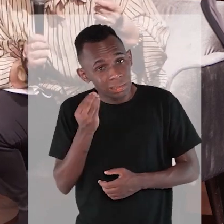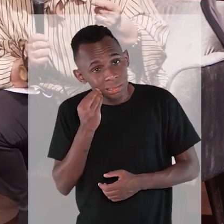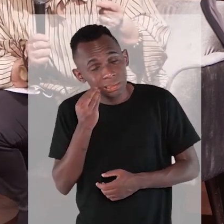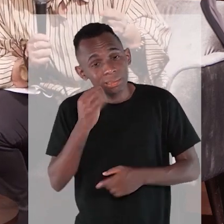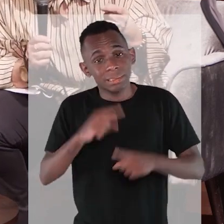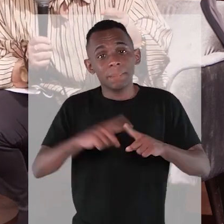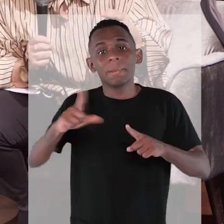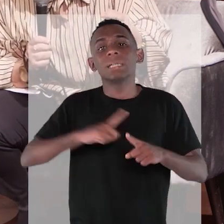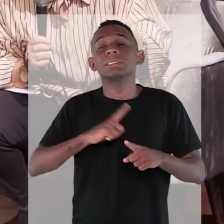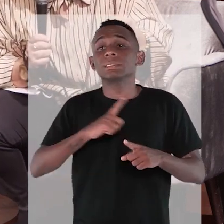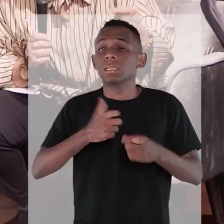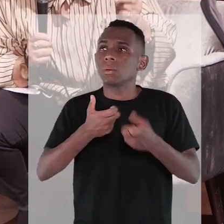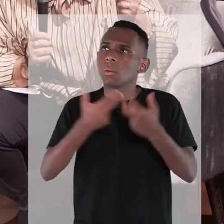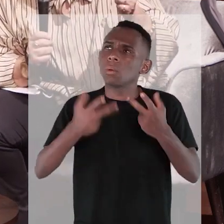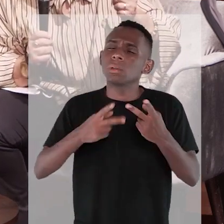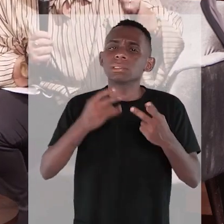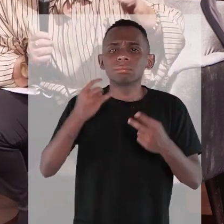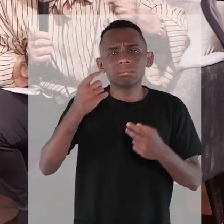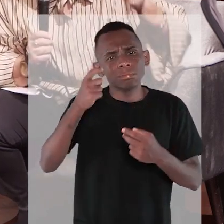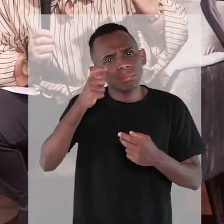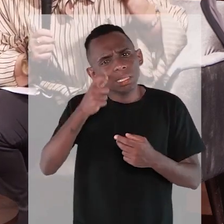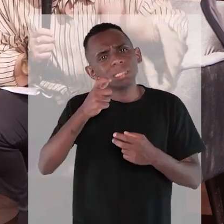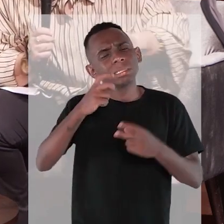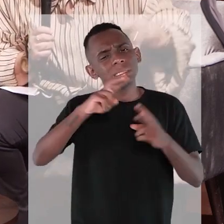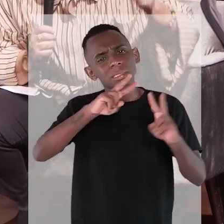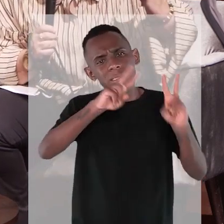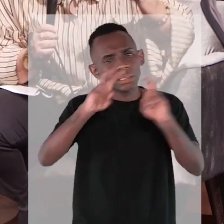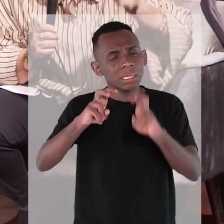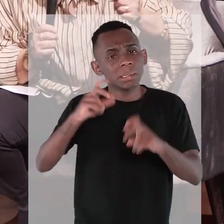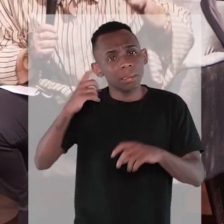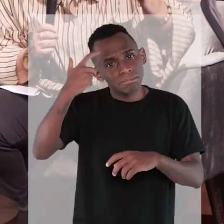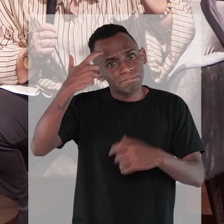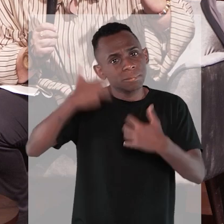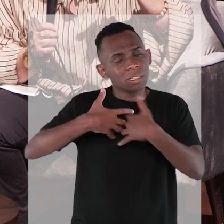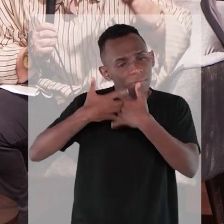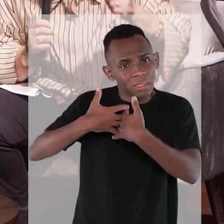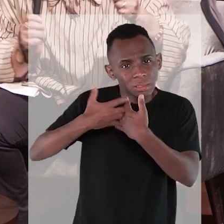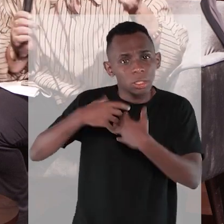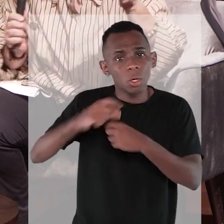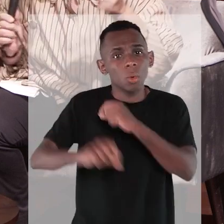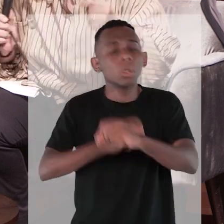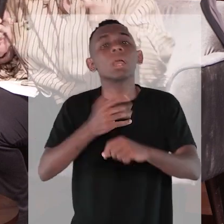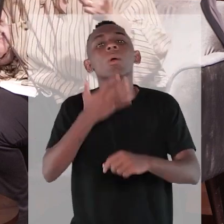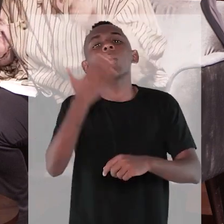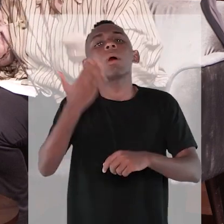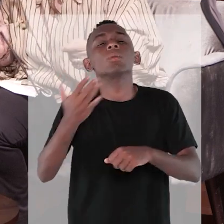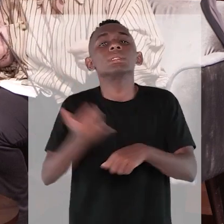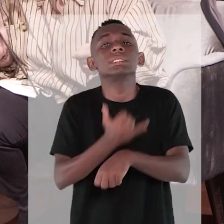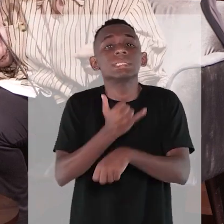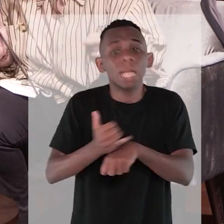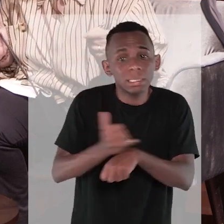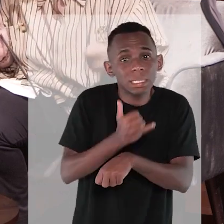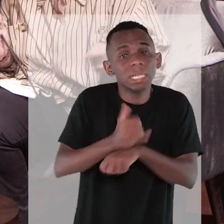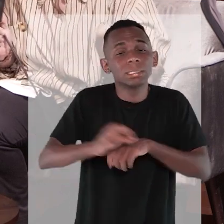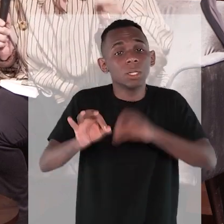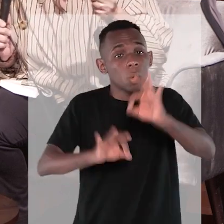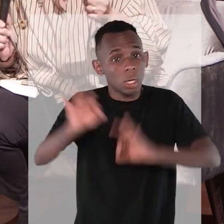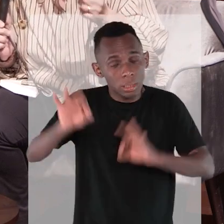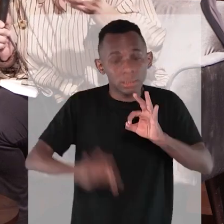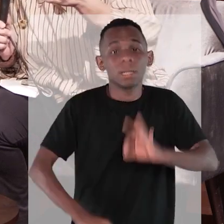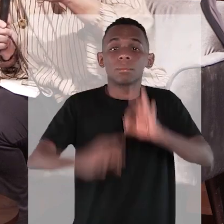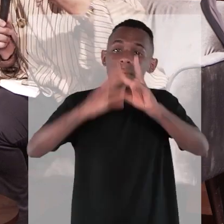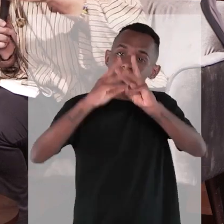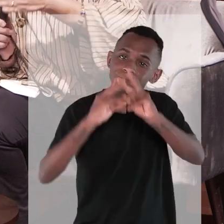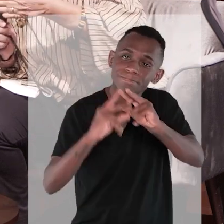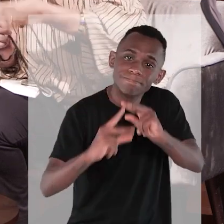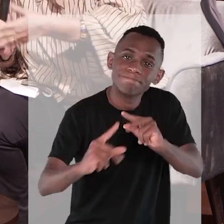que é interessante de pensar, que é o tipo de estratégia que está sendo mobilizada na destruição, né?